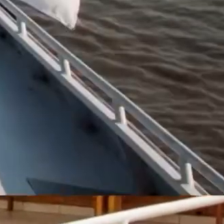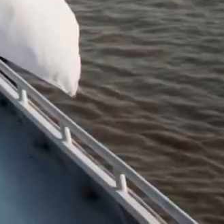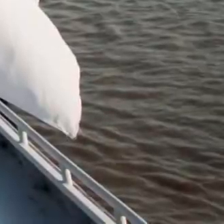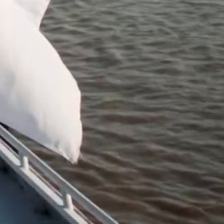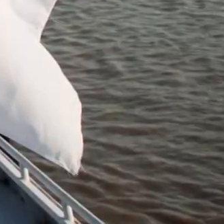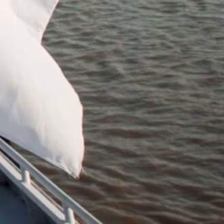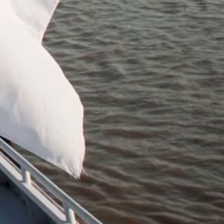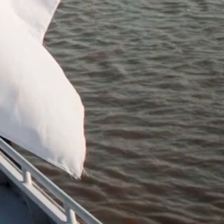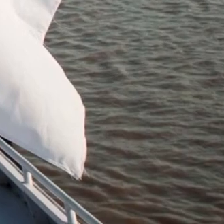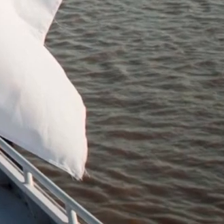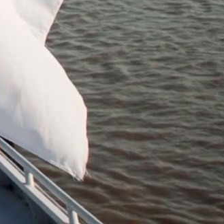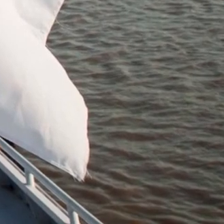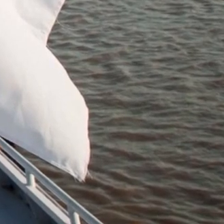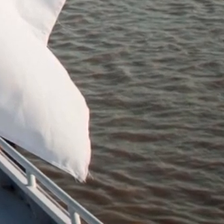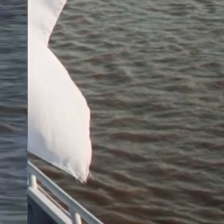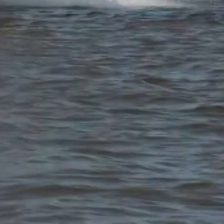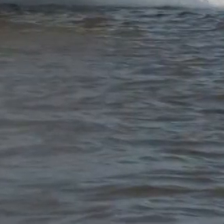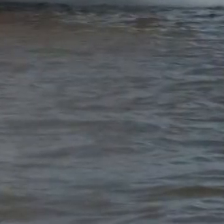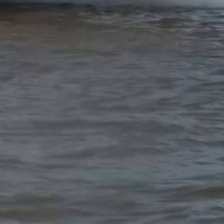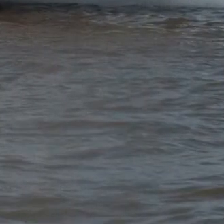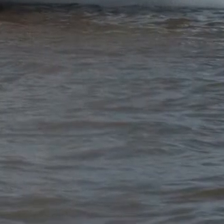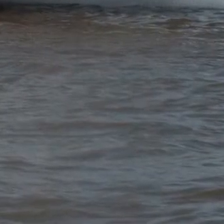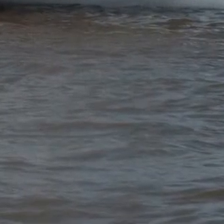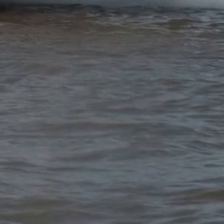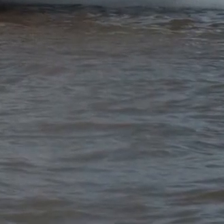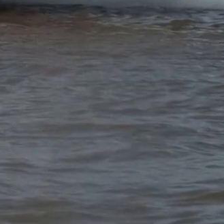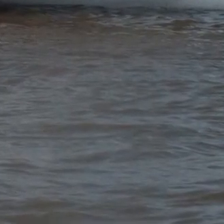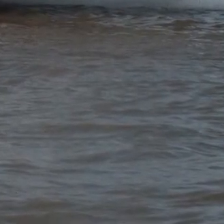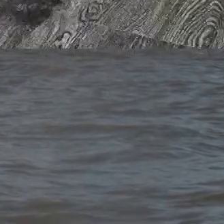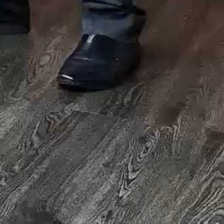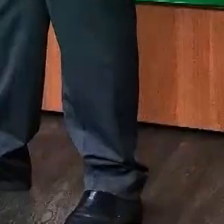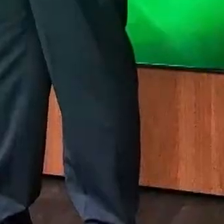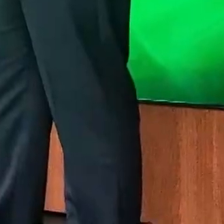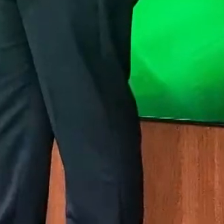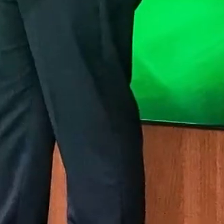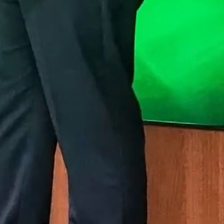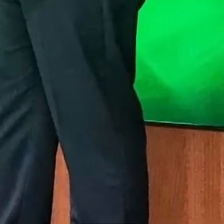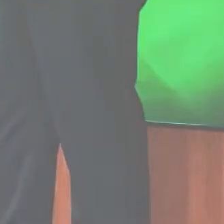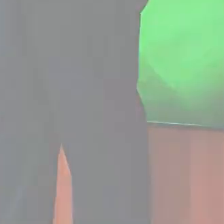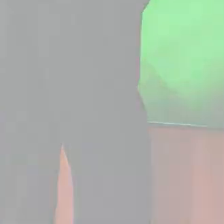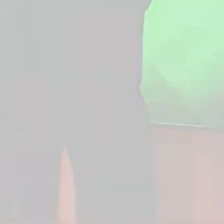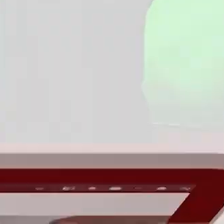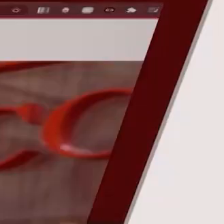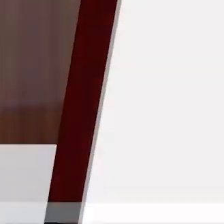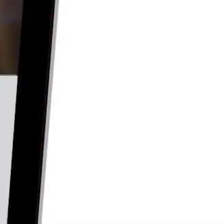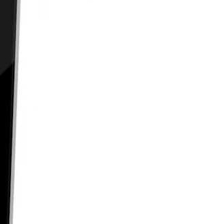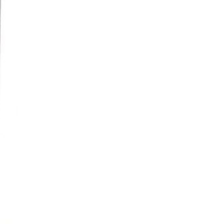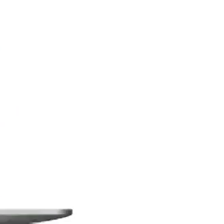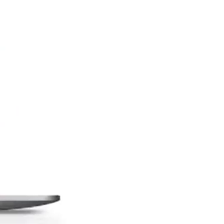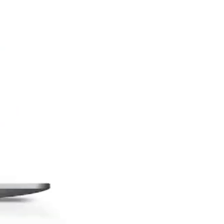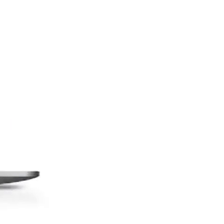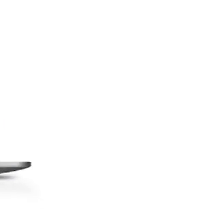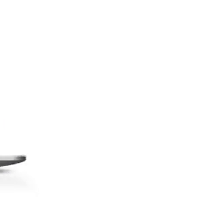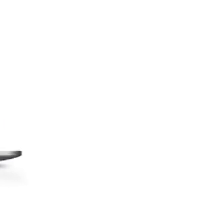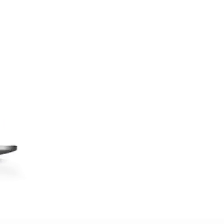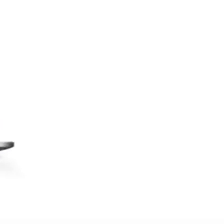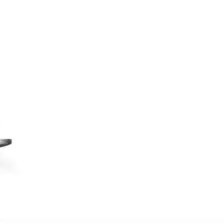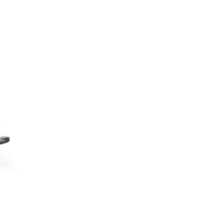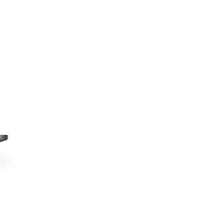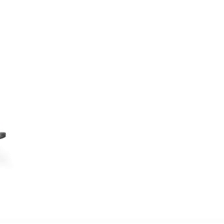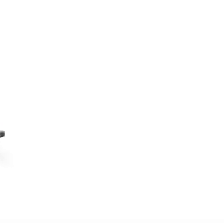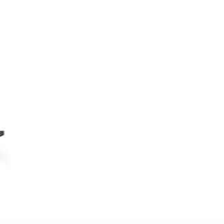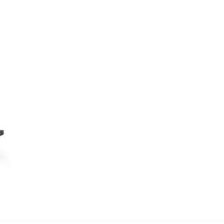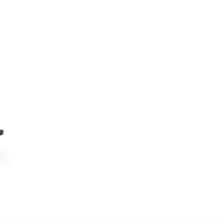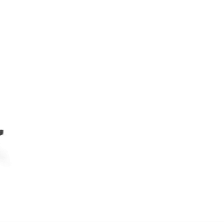de anunciar o Evangelho. Acesse sua revista Maranata e viaje pelo mundo para conhecer as obras realizadas